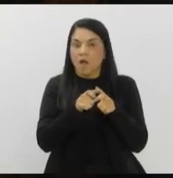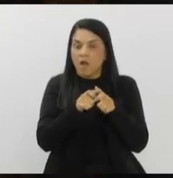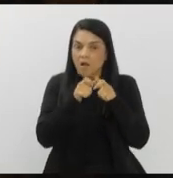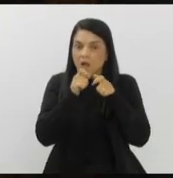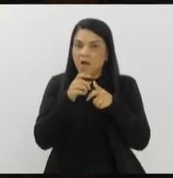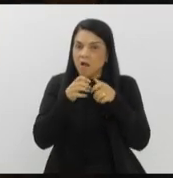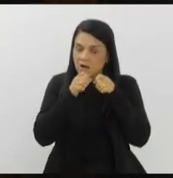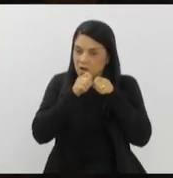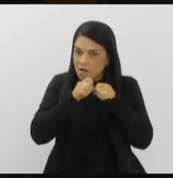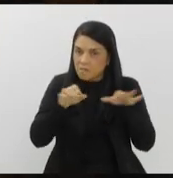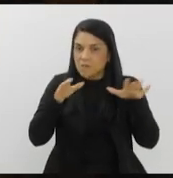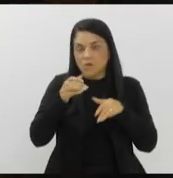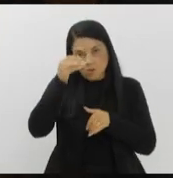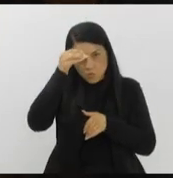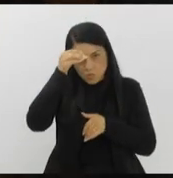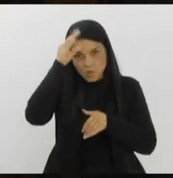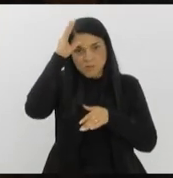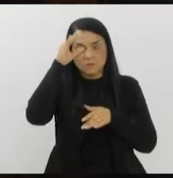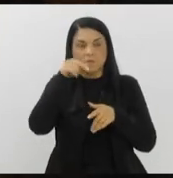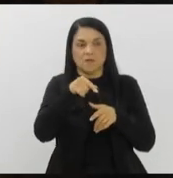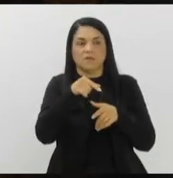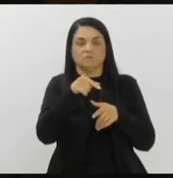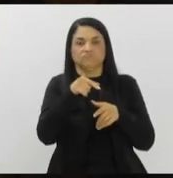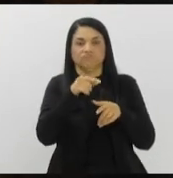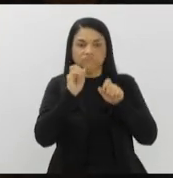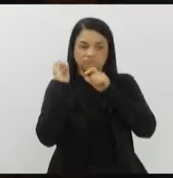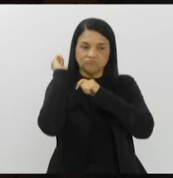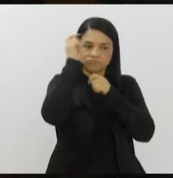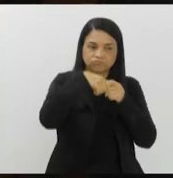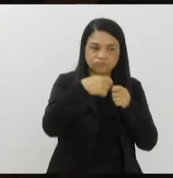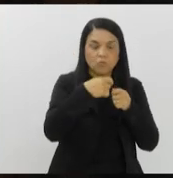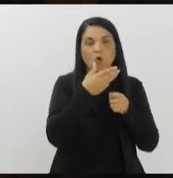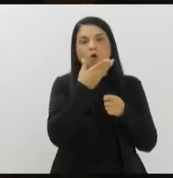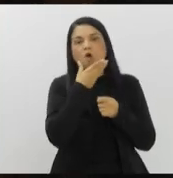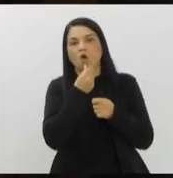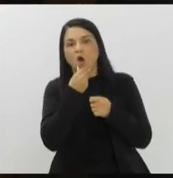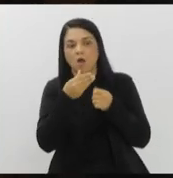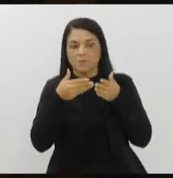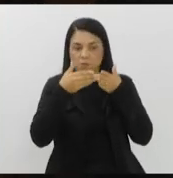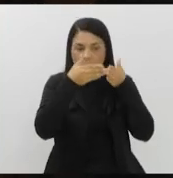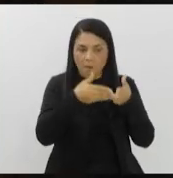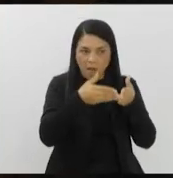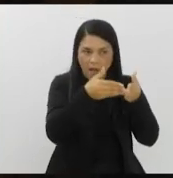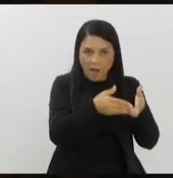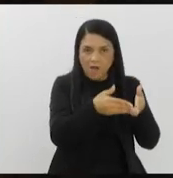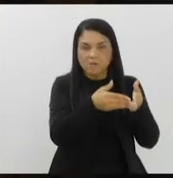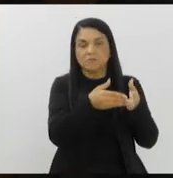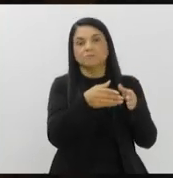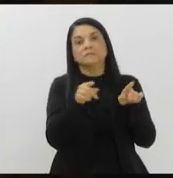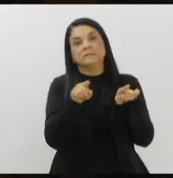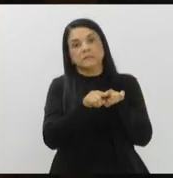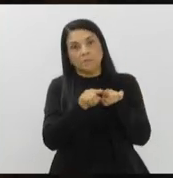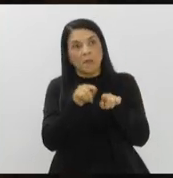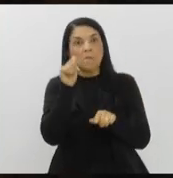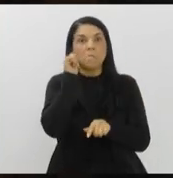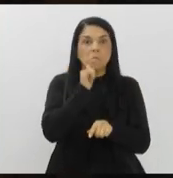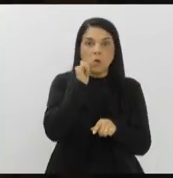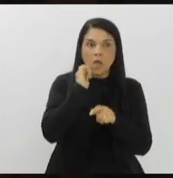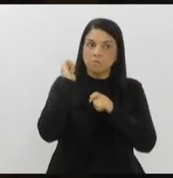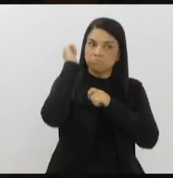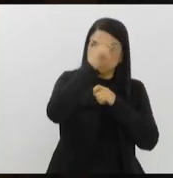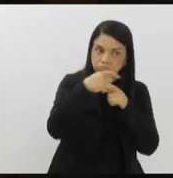da atividade pesqueira, não só para o homem que está no barco, majoritariamente homens, embora muitas mulheres também estejam